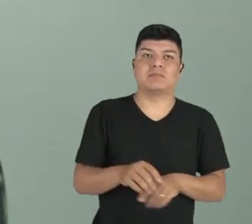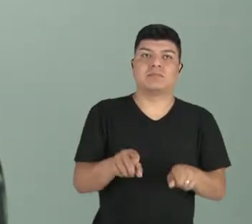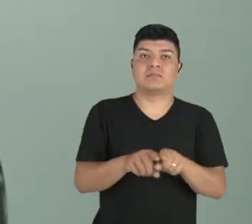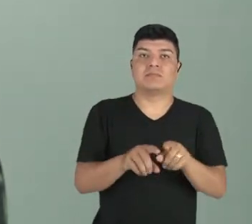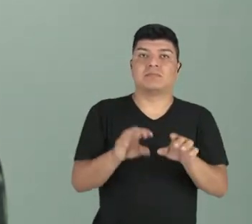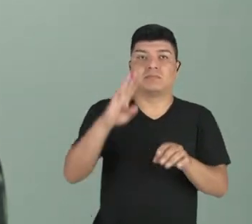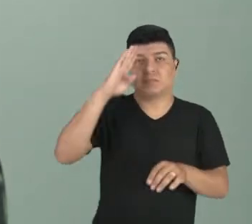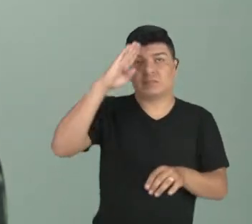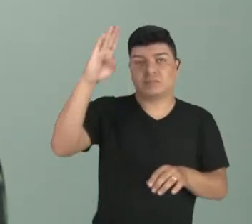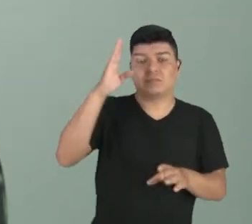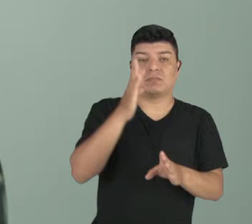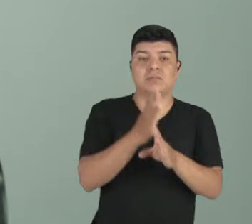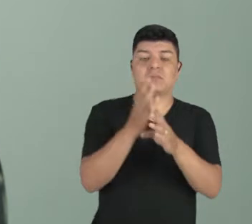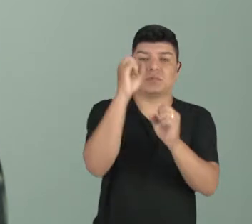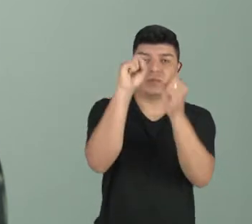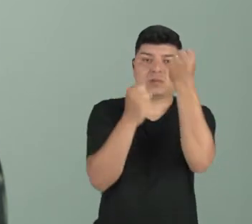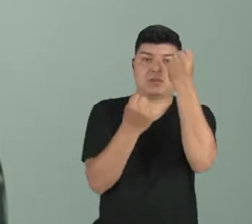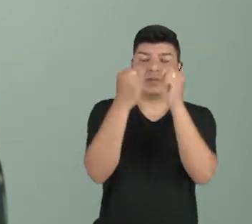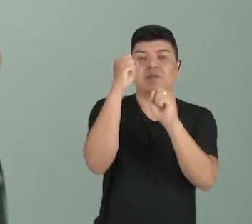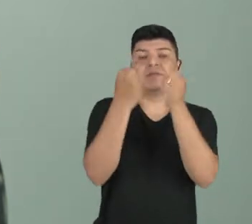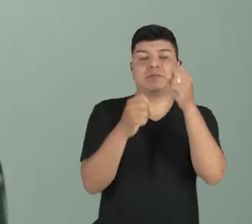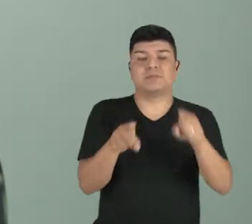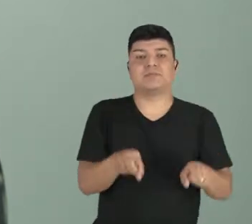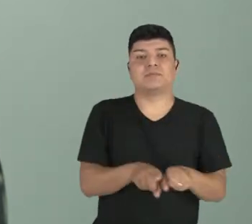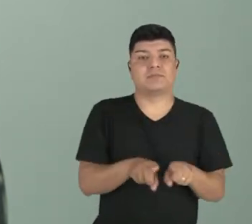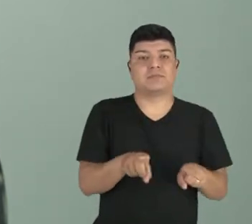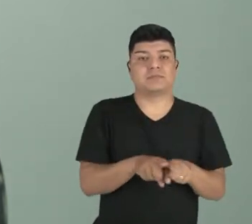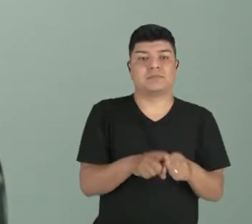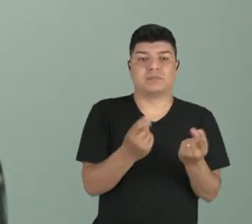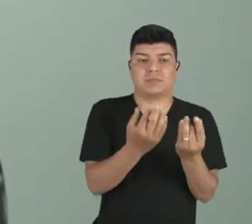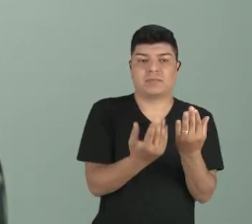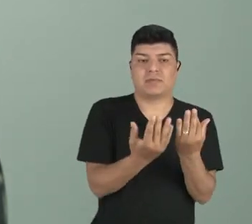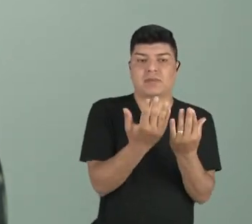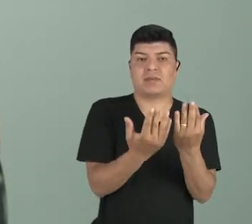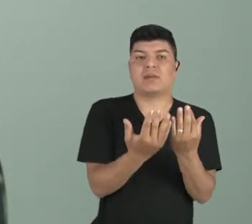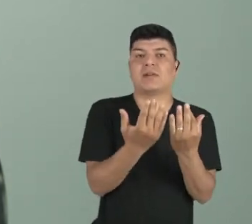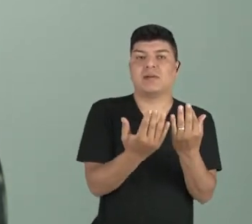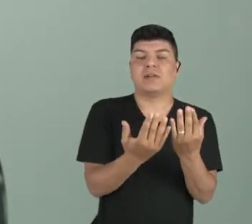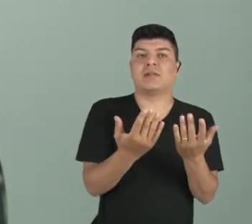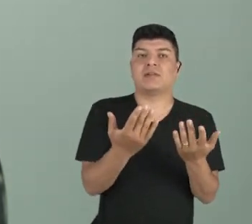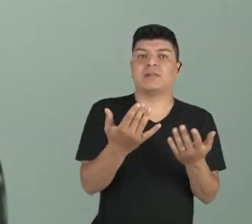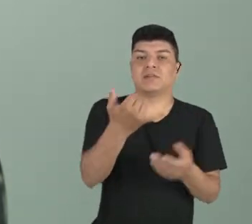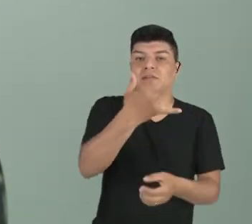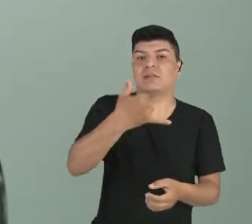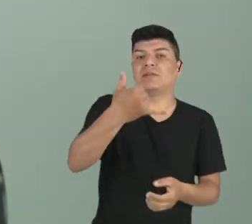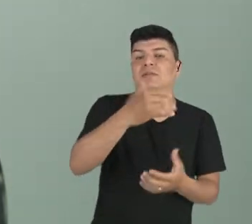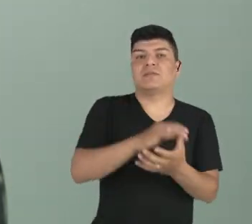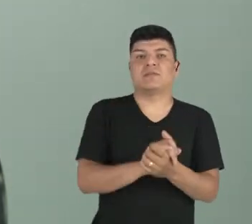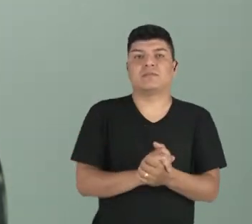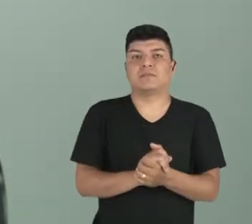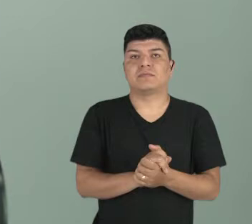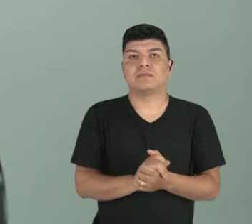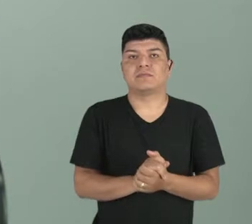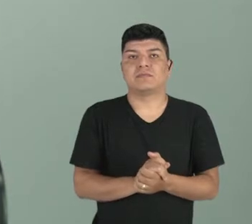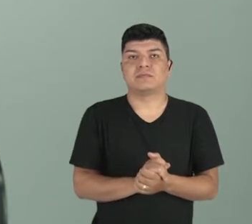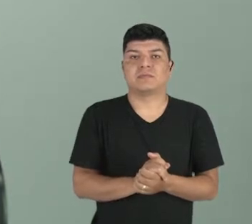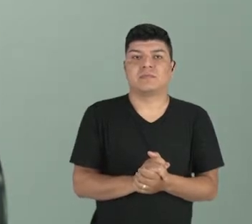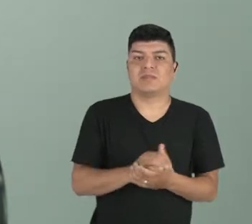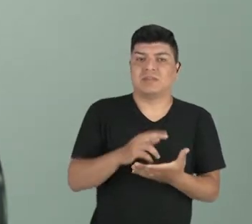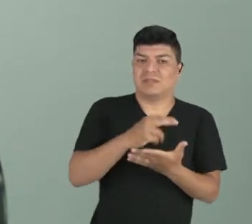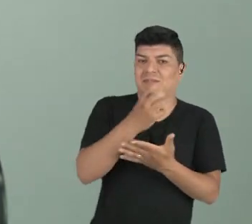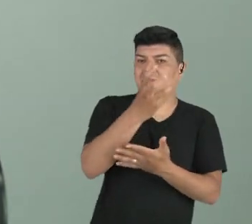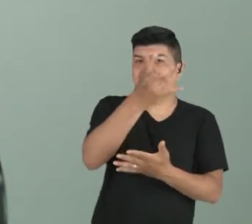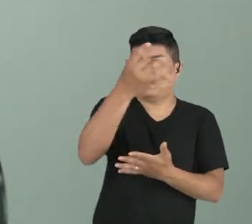são lançados principalmente pelas fábricas, pelas indústrias e também pela queima de combustíveis fósseis. Então, com essa quantidade de